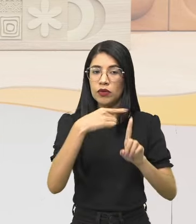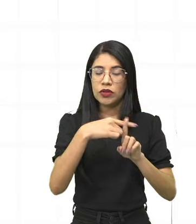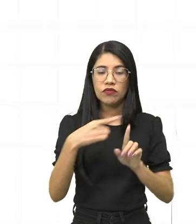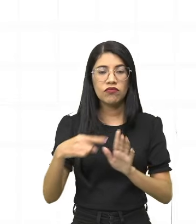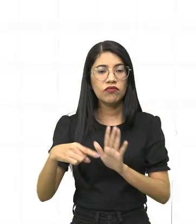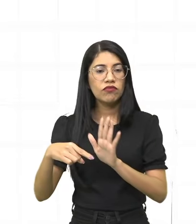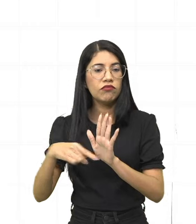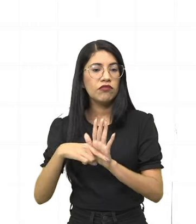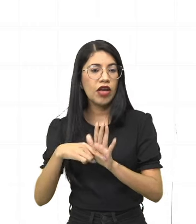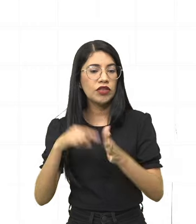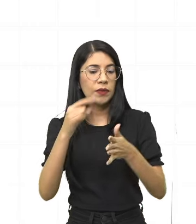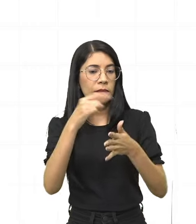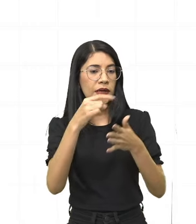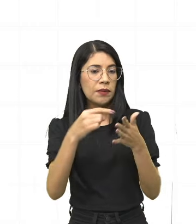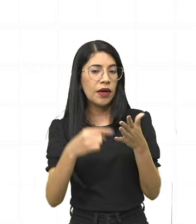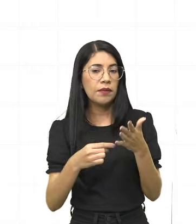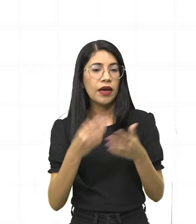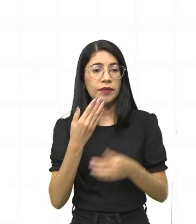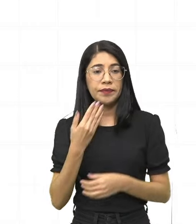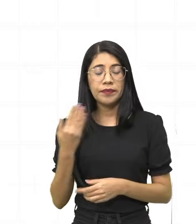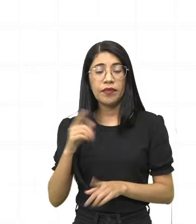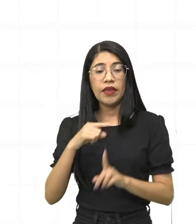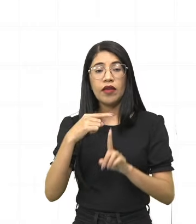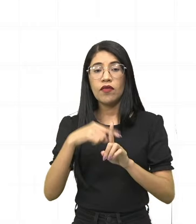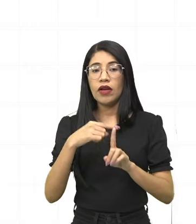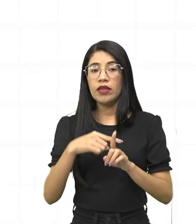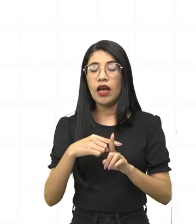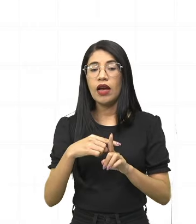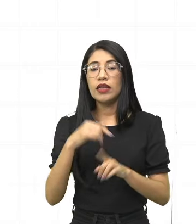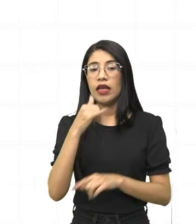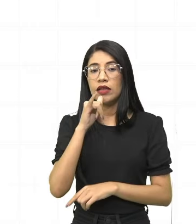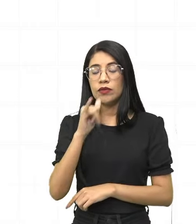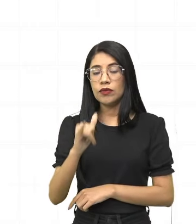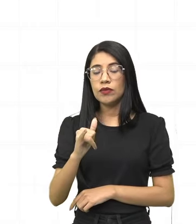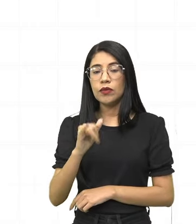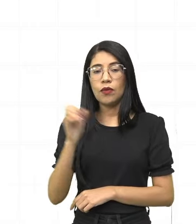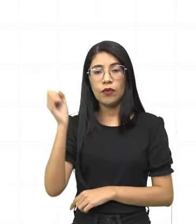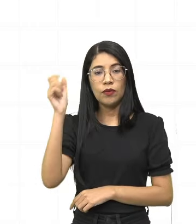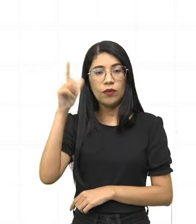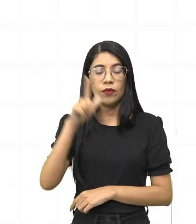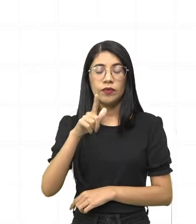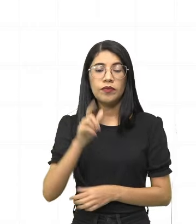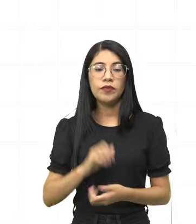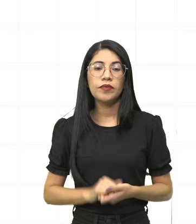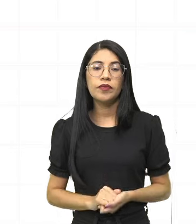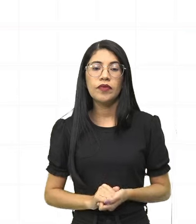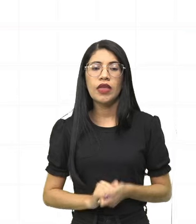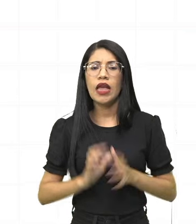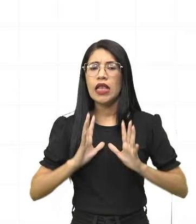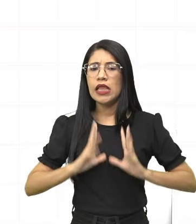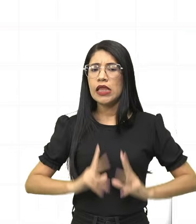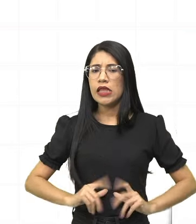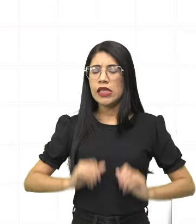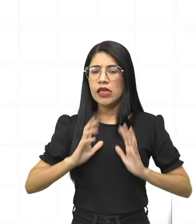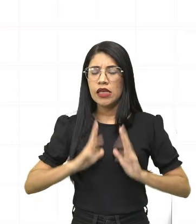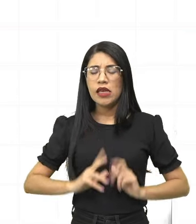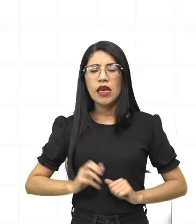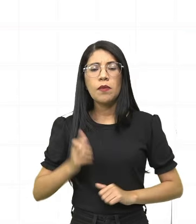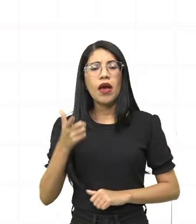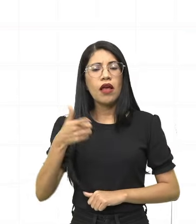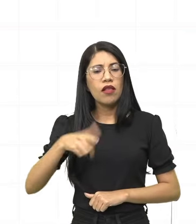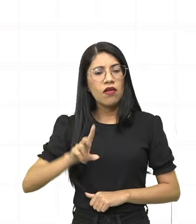desvantagens. Aí a gente vai observar as vantagens da energia solar. Nós temos uma energia limpa, uma energia